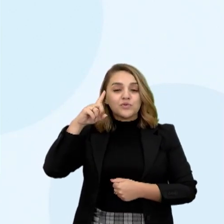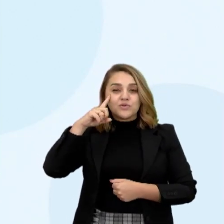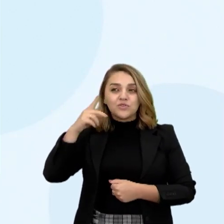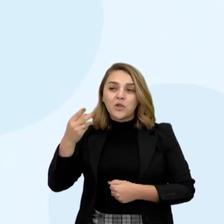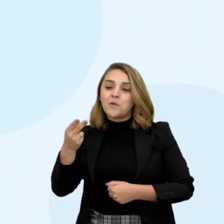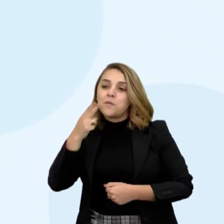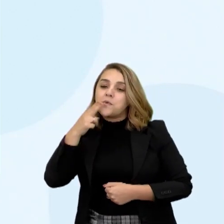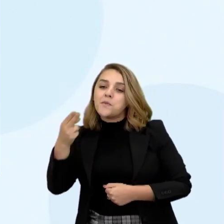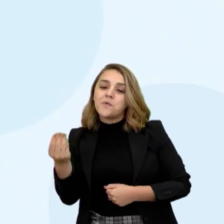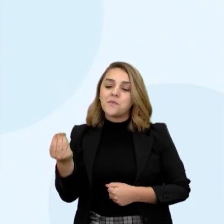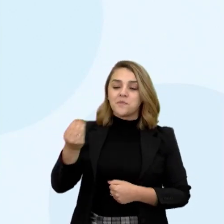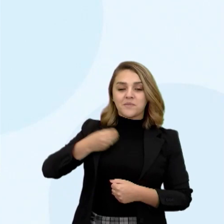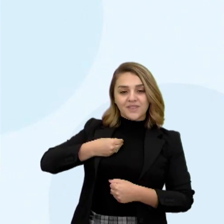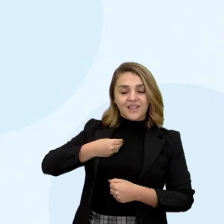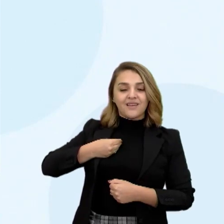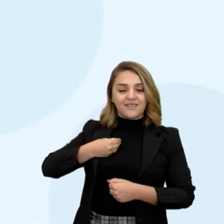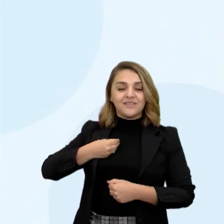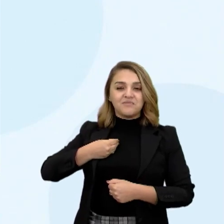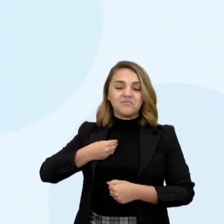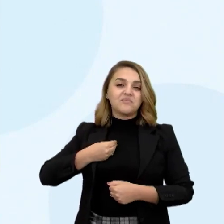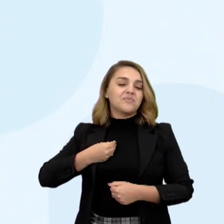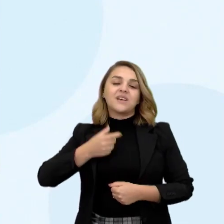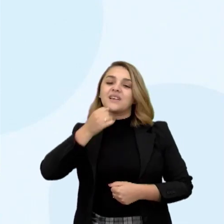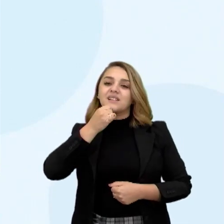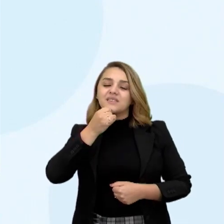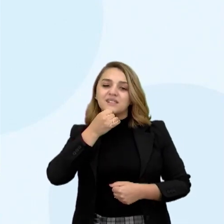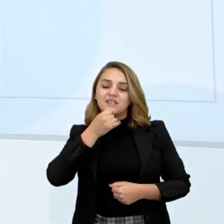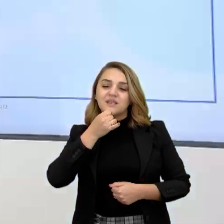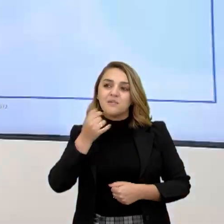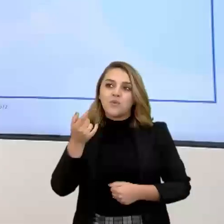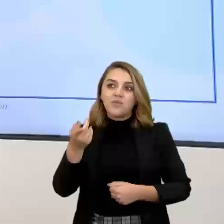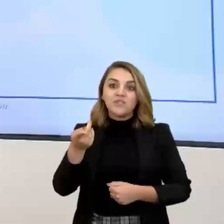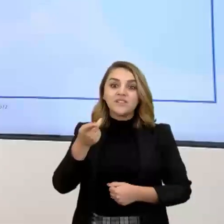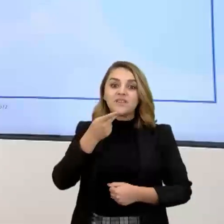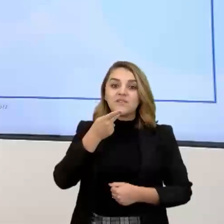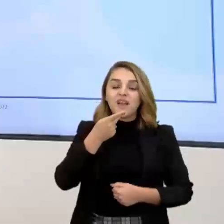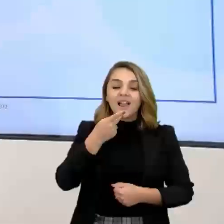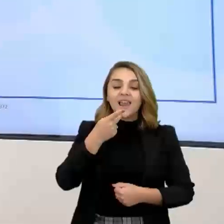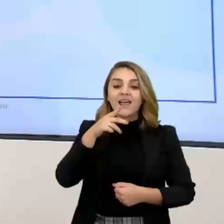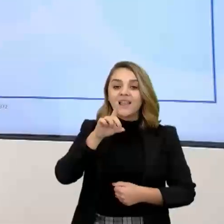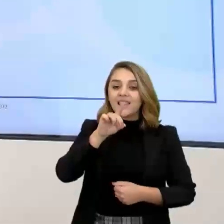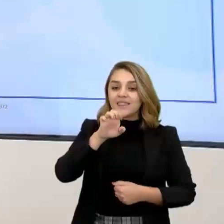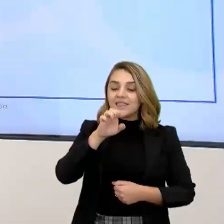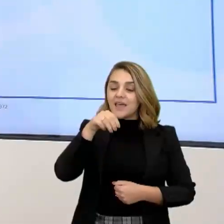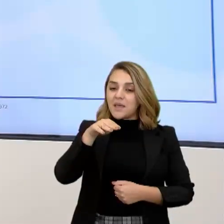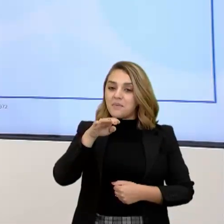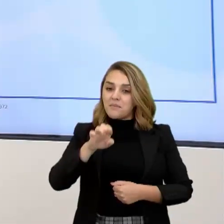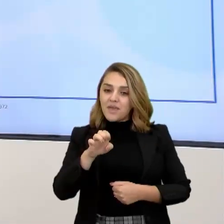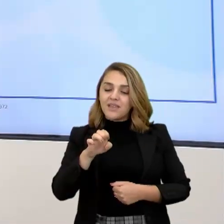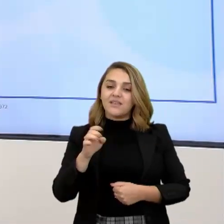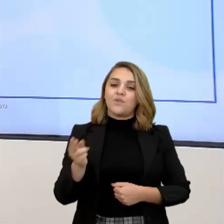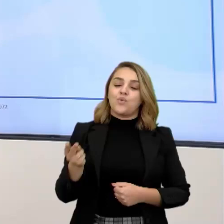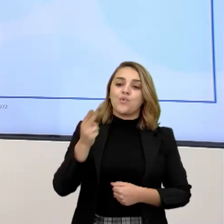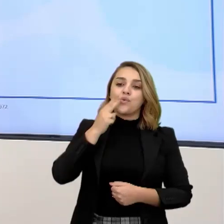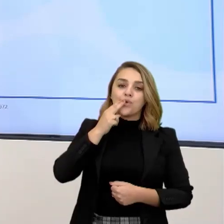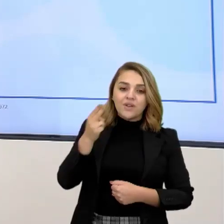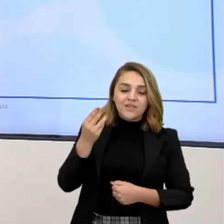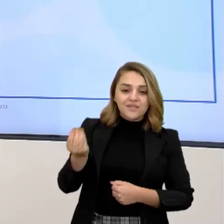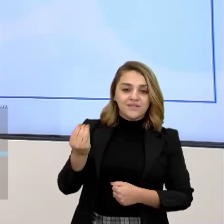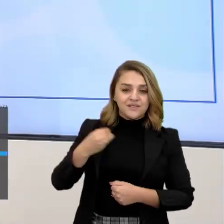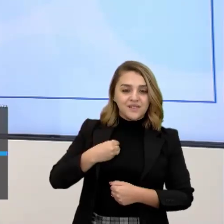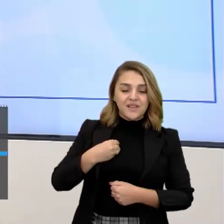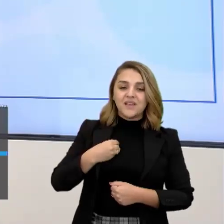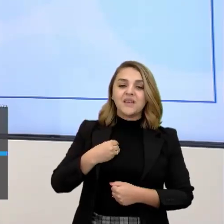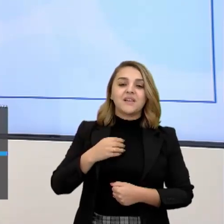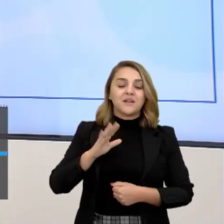dá um cigarro. Ou seja, você fala dê-me um cigarro porque você é português de Portugal. Mas o bom negro, o bom